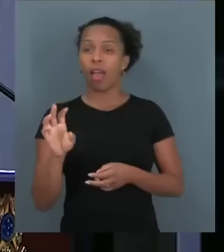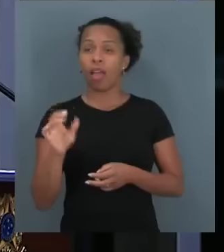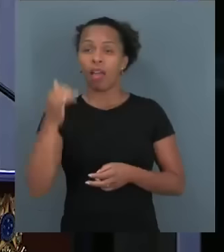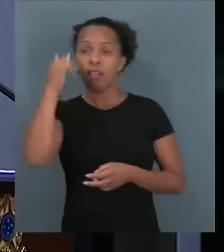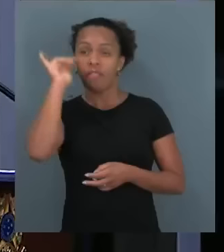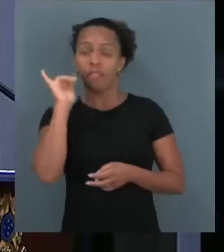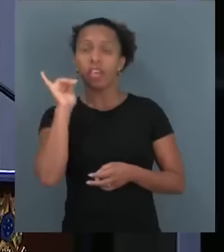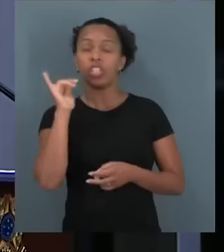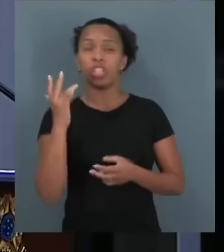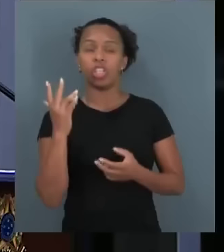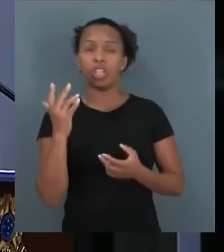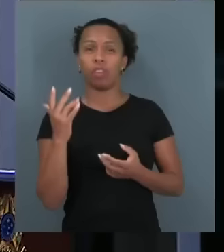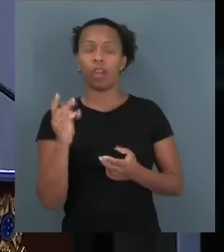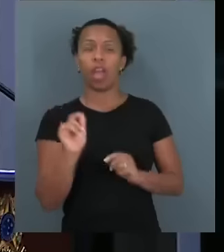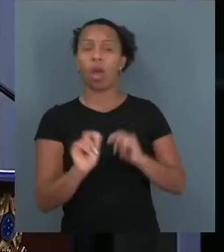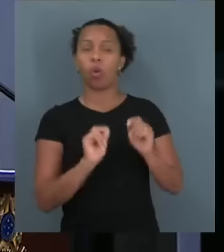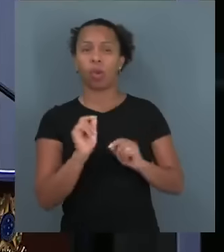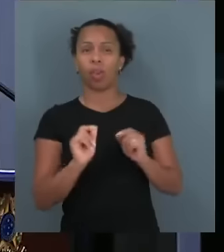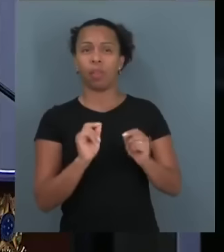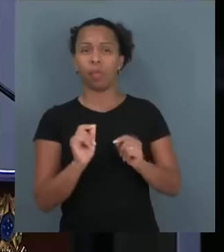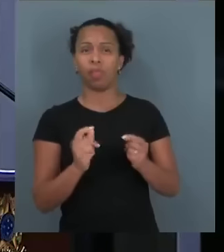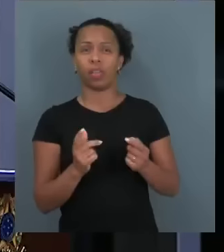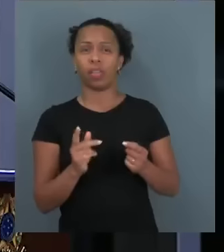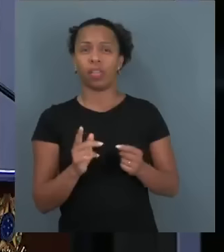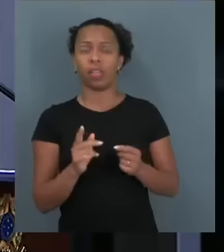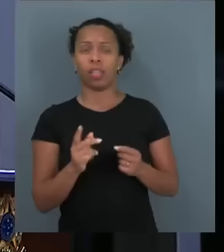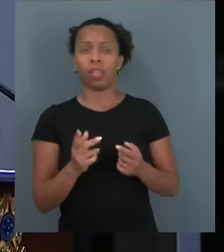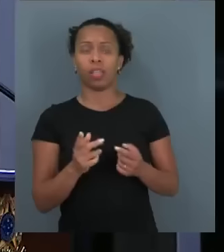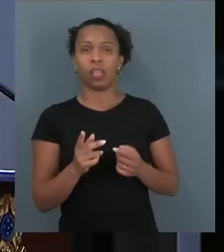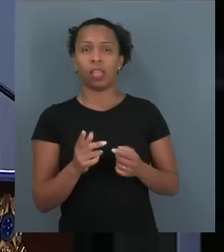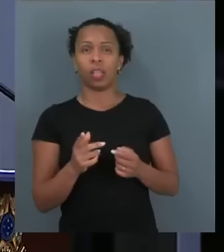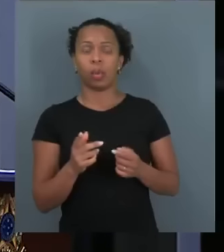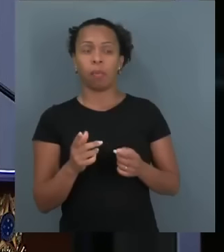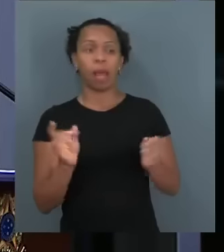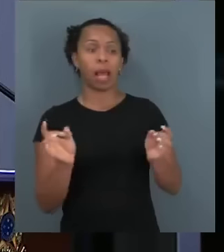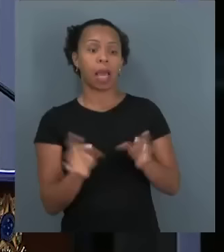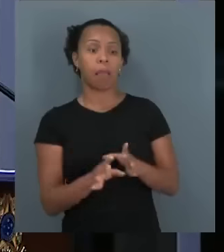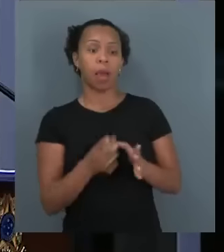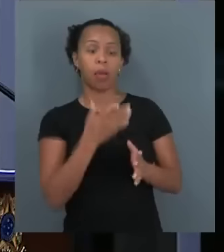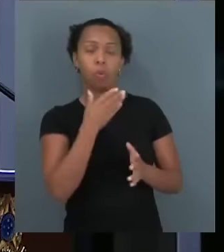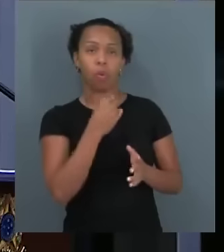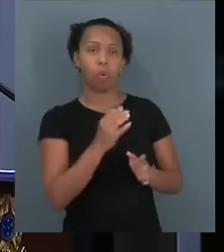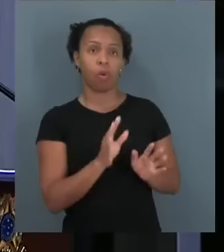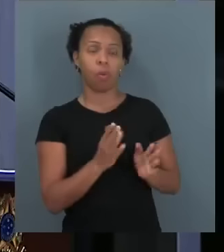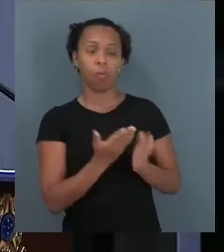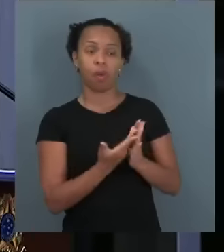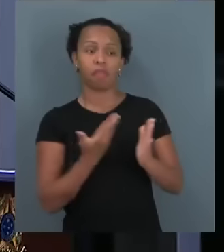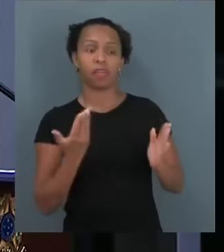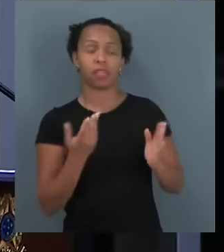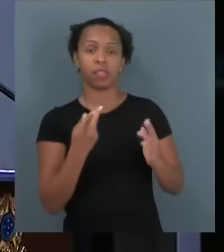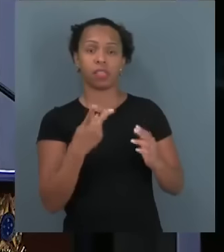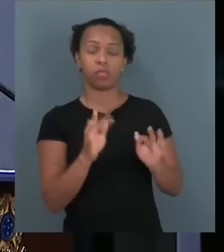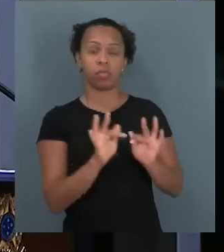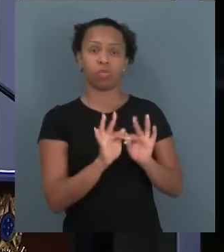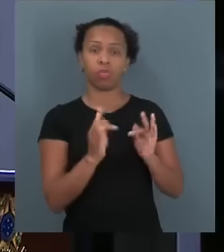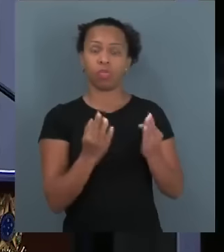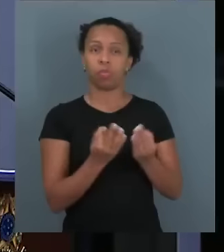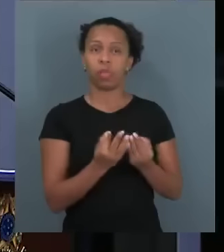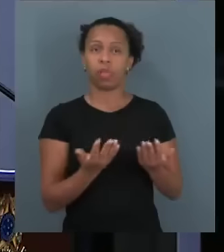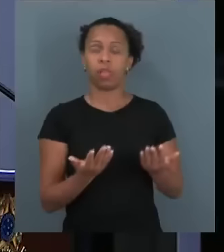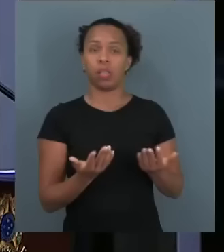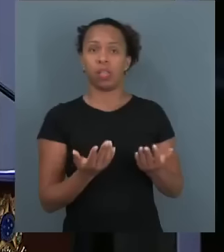Prisão preventiva não existe para quebrar um homem, para afastá-lo de sua família,